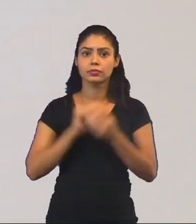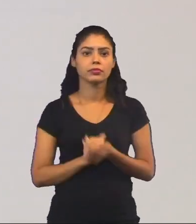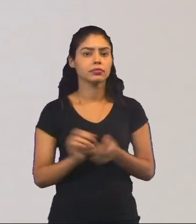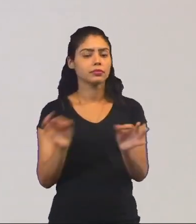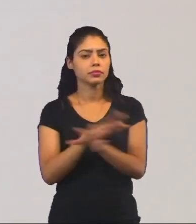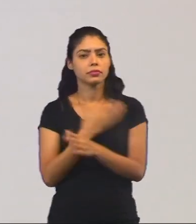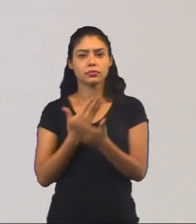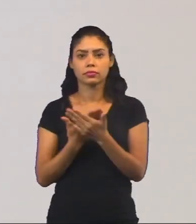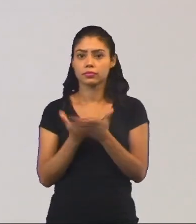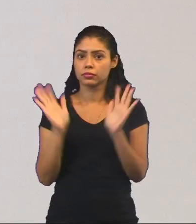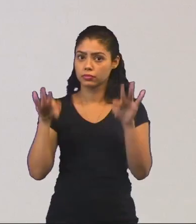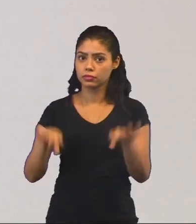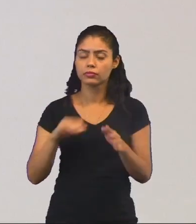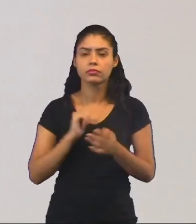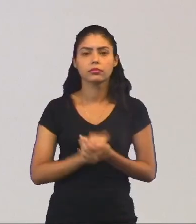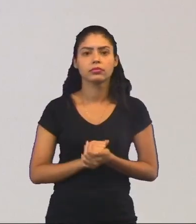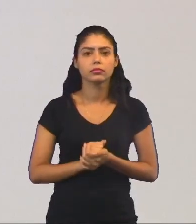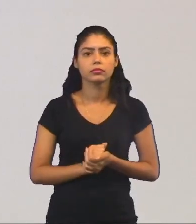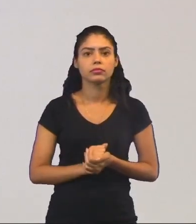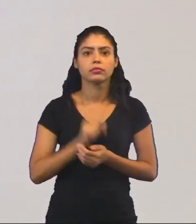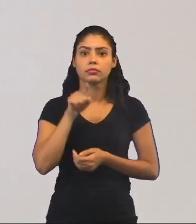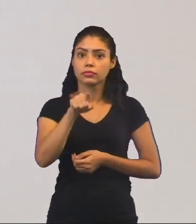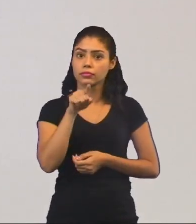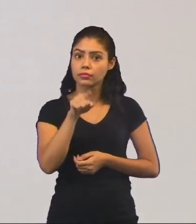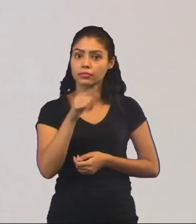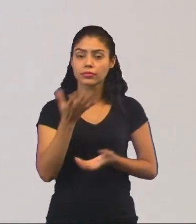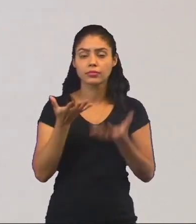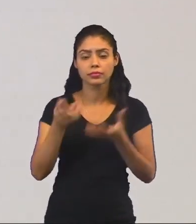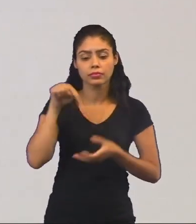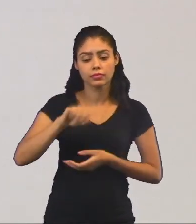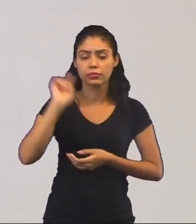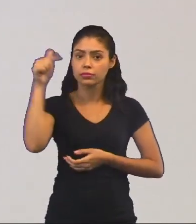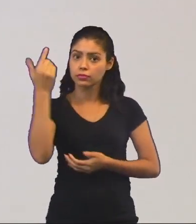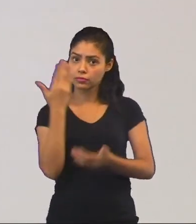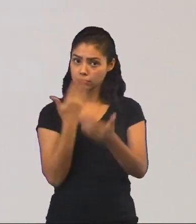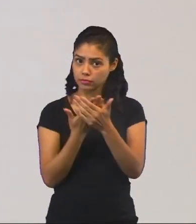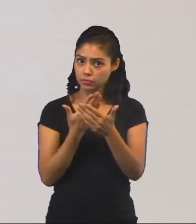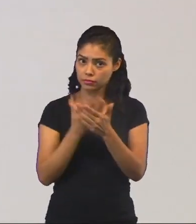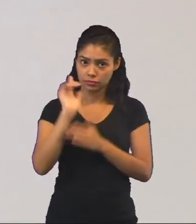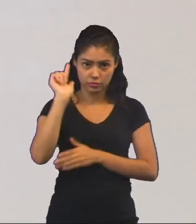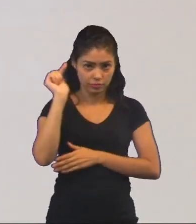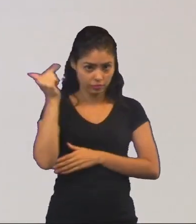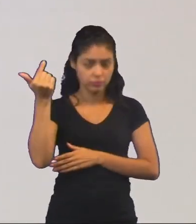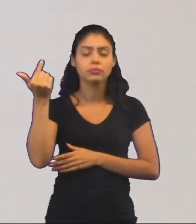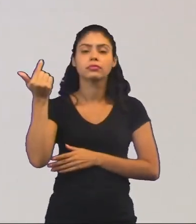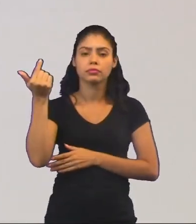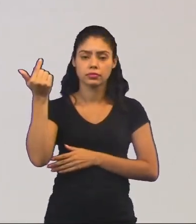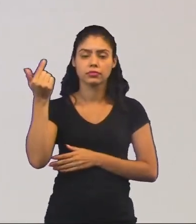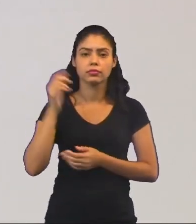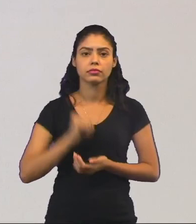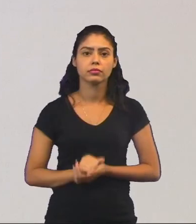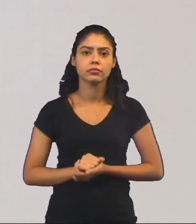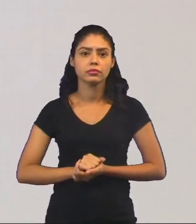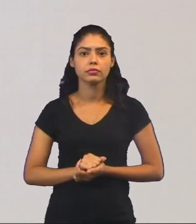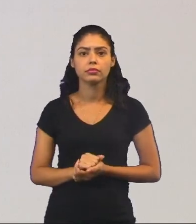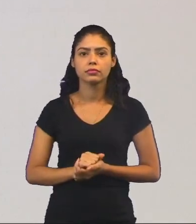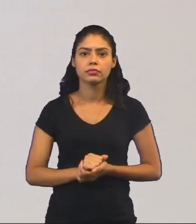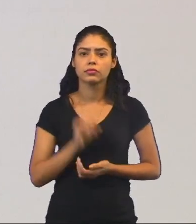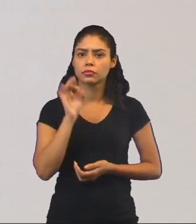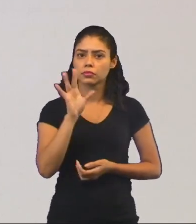gente encerra a nossa aula de hoje e se você quiser acessar essa ou qualquer outra do componente